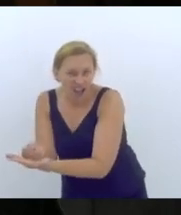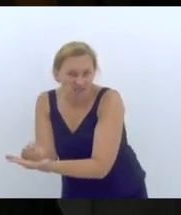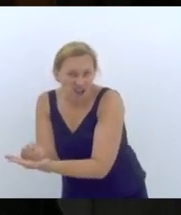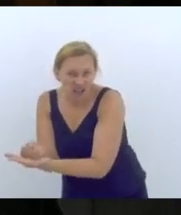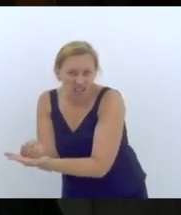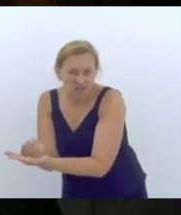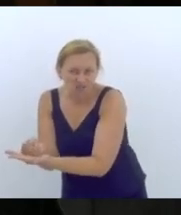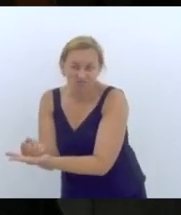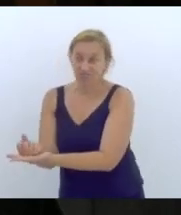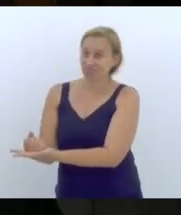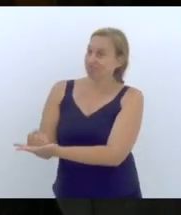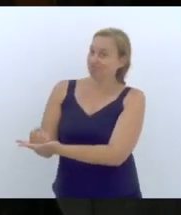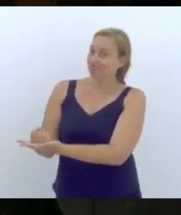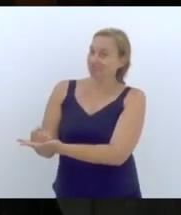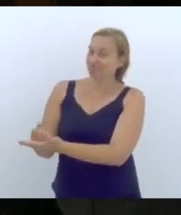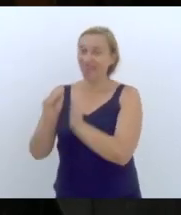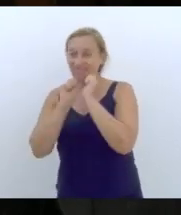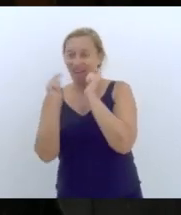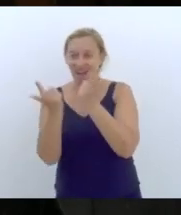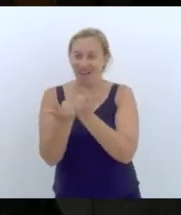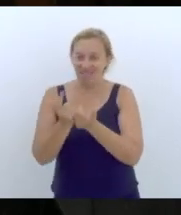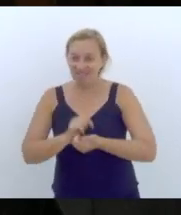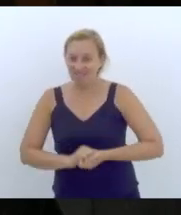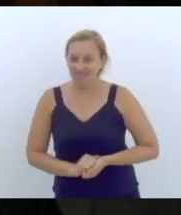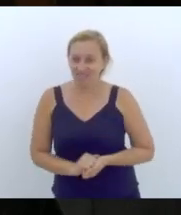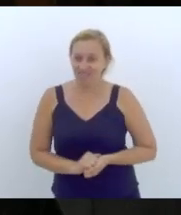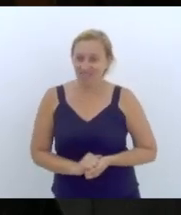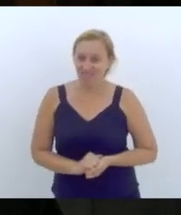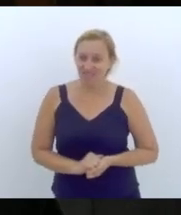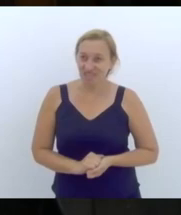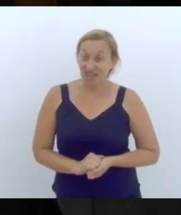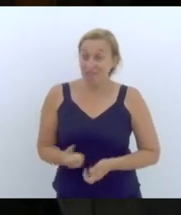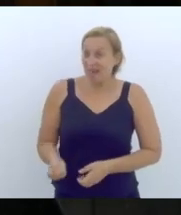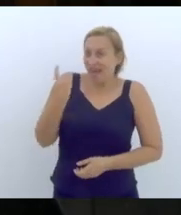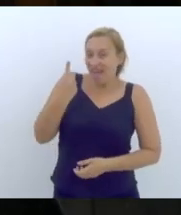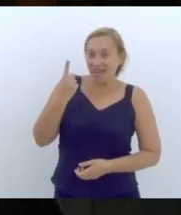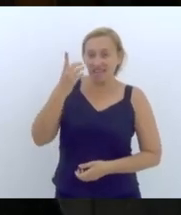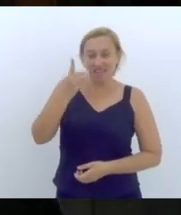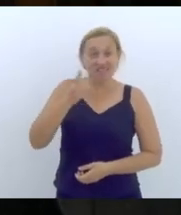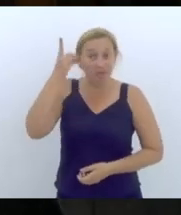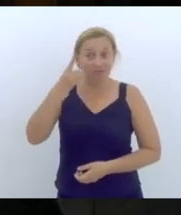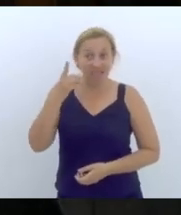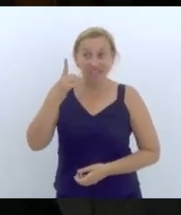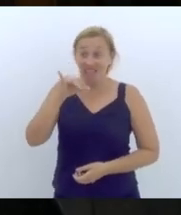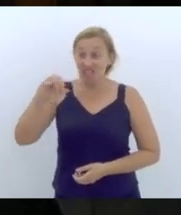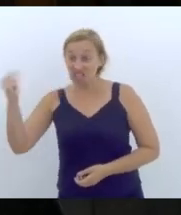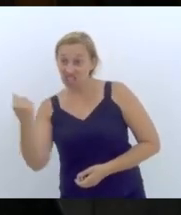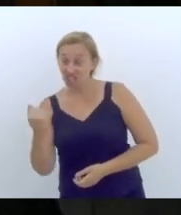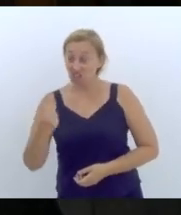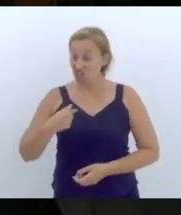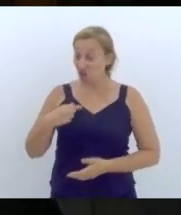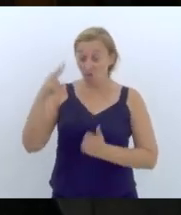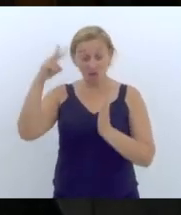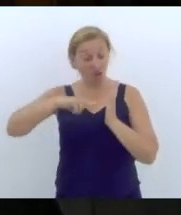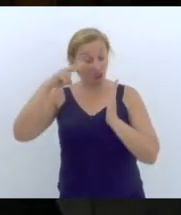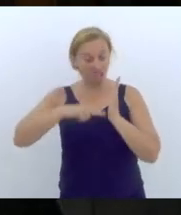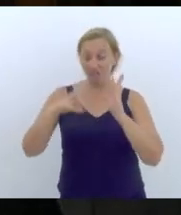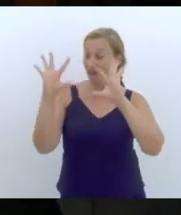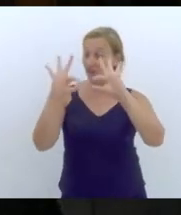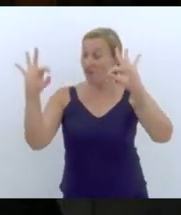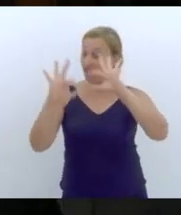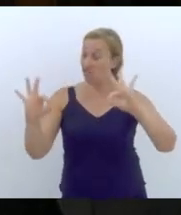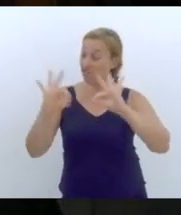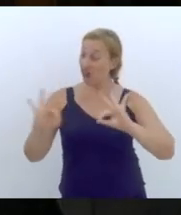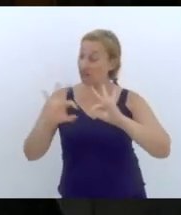anais da Assembleia Legislativa pela ex-deputada Cidinha Campos, e eu vou ler trecho de uma